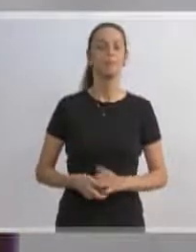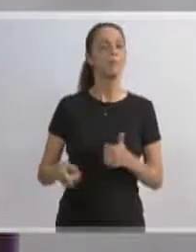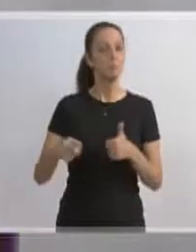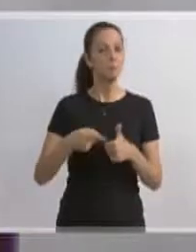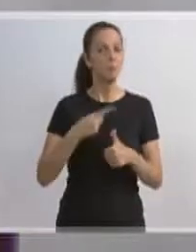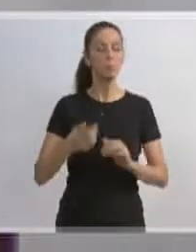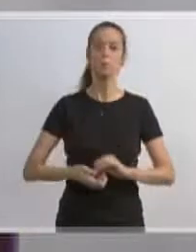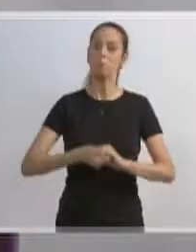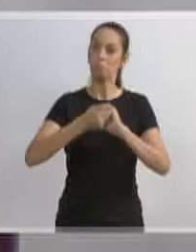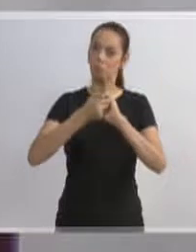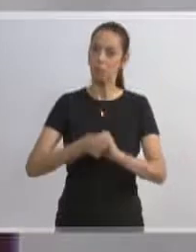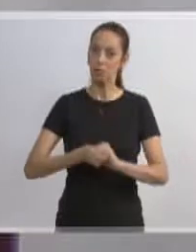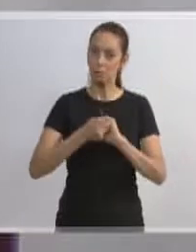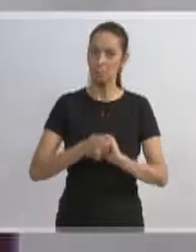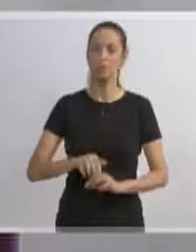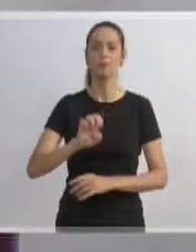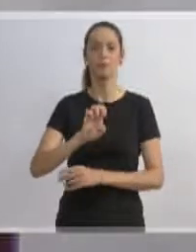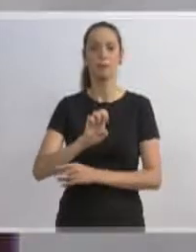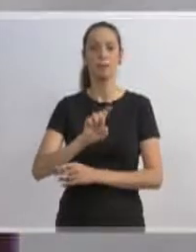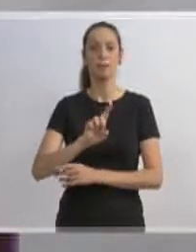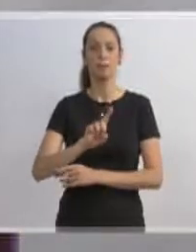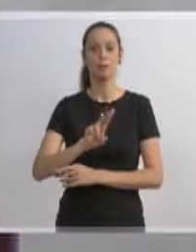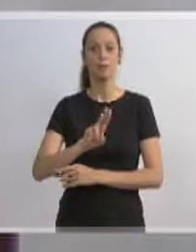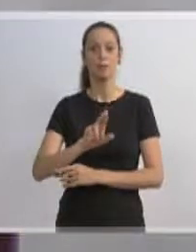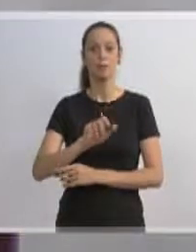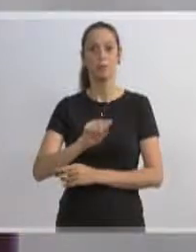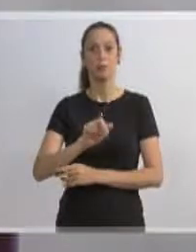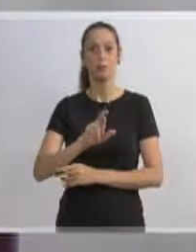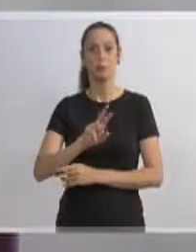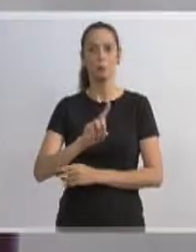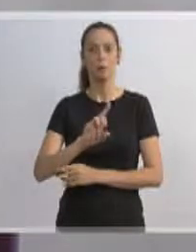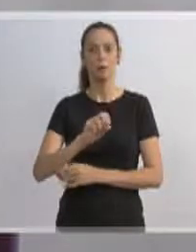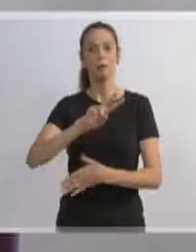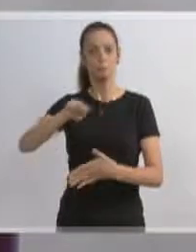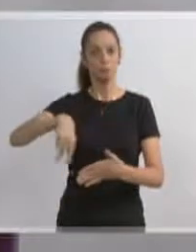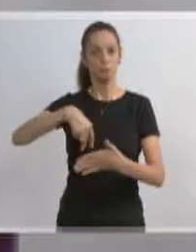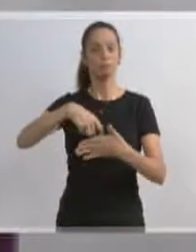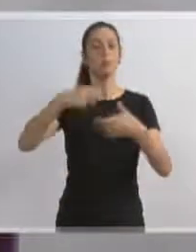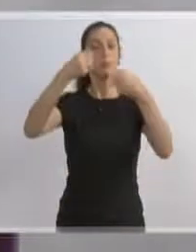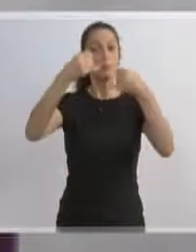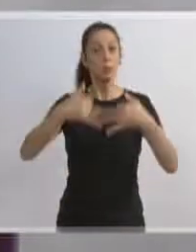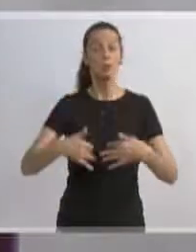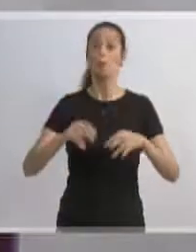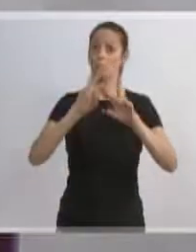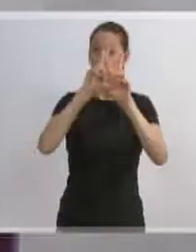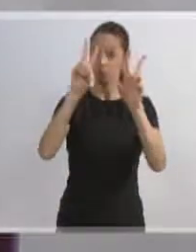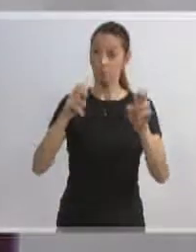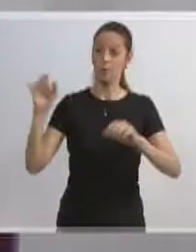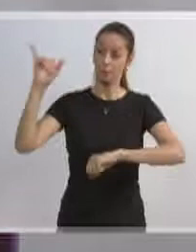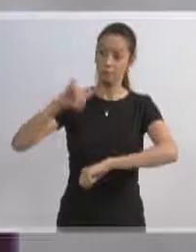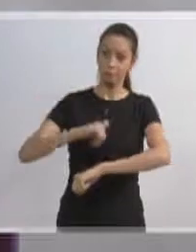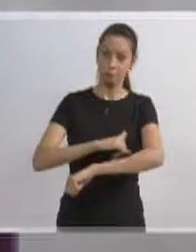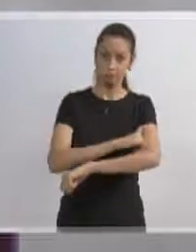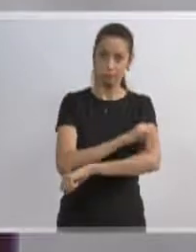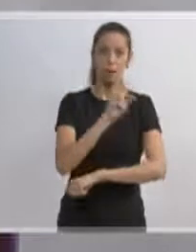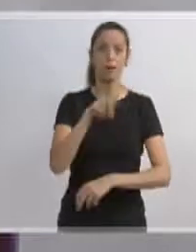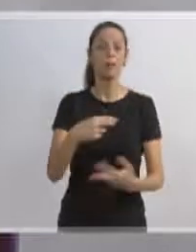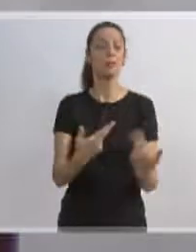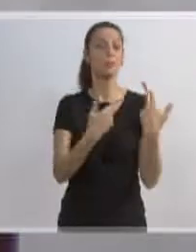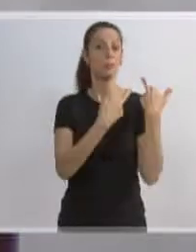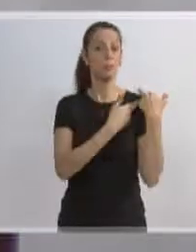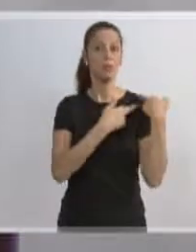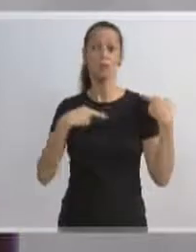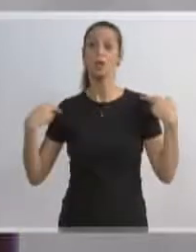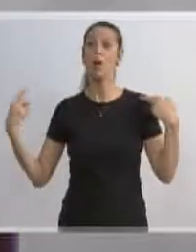pela fala do Eduardo Oliveira, que veio até essa tribuna livre e trouxe um assunto que é muito importante, que é a responsabilidade nossa